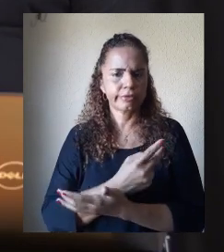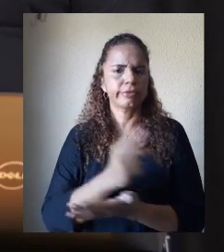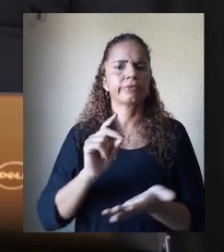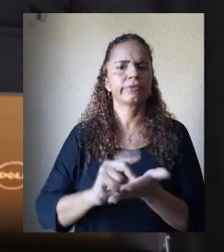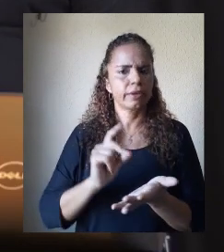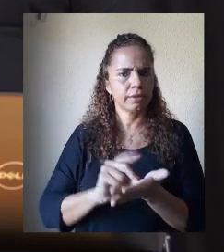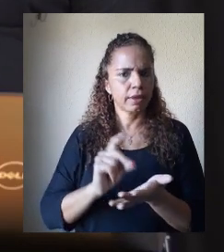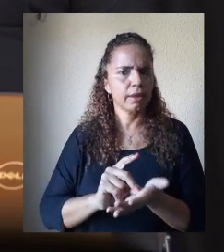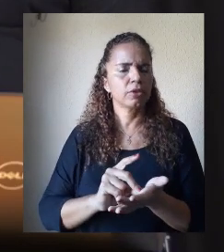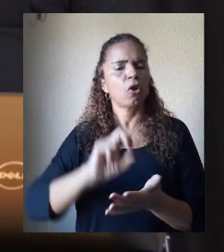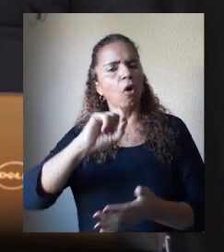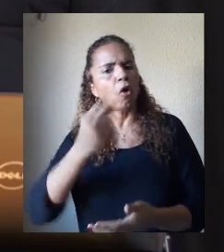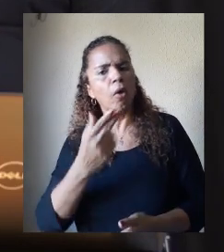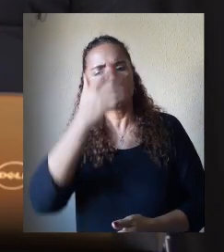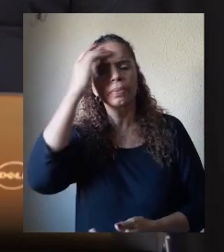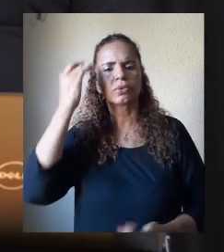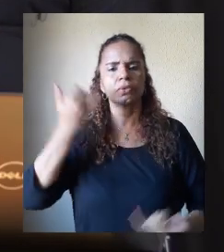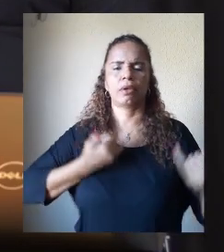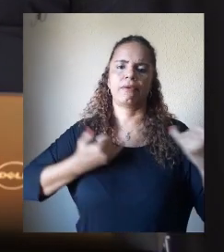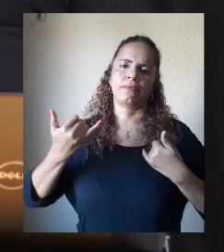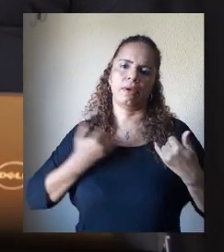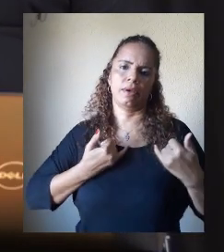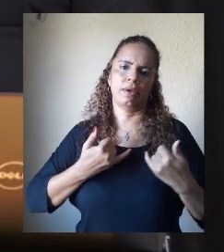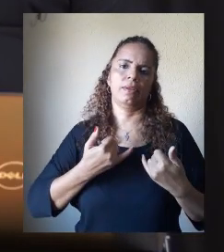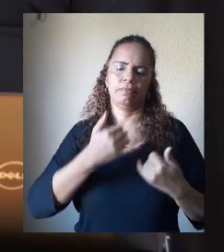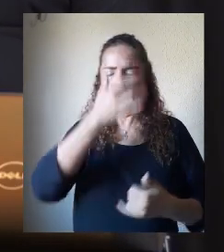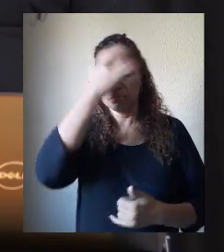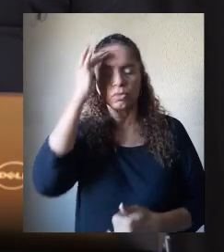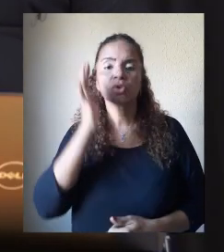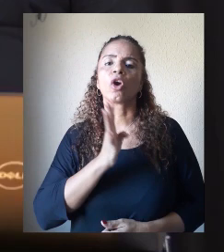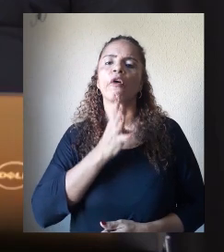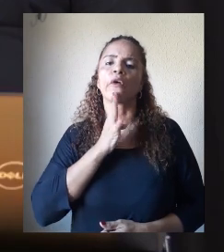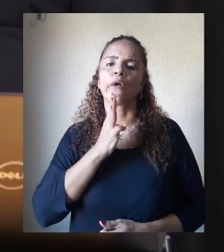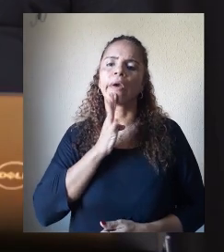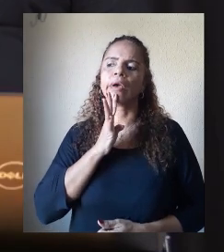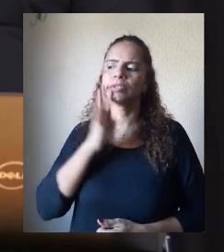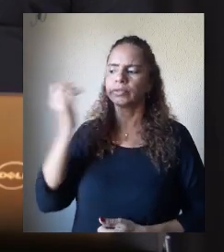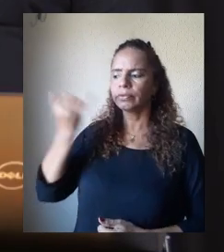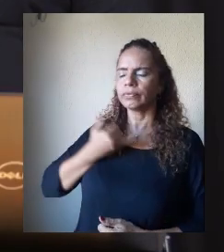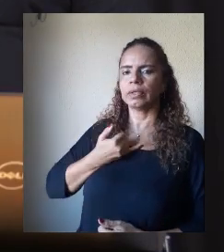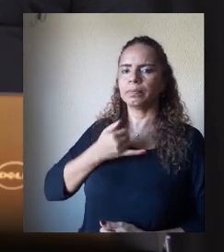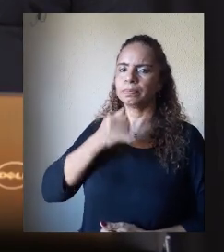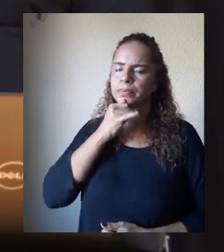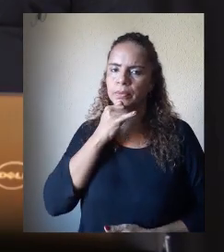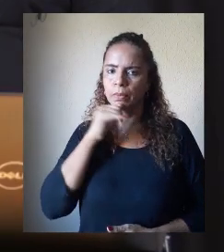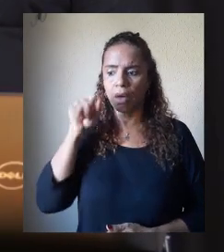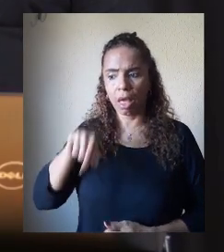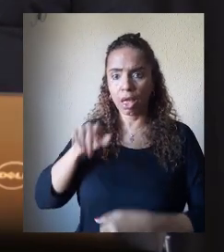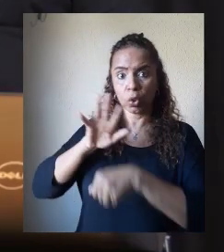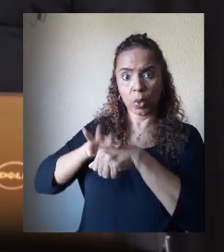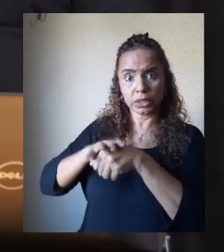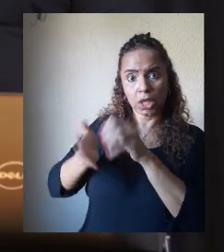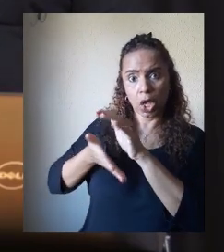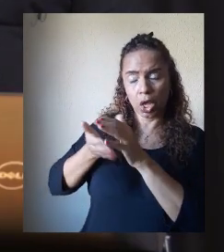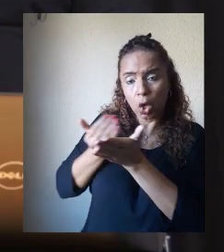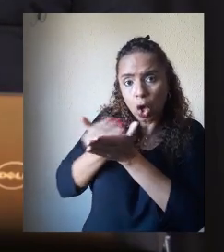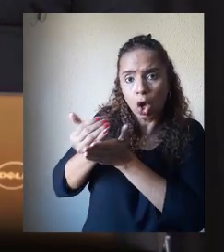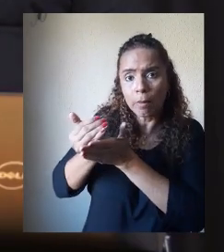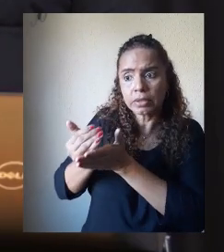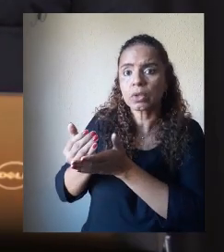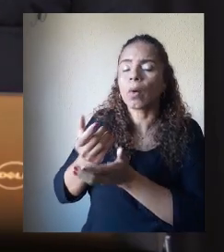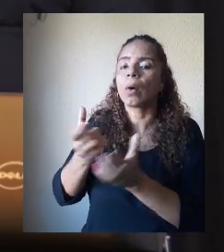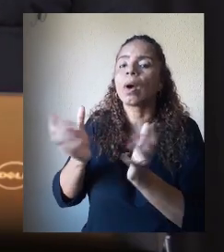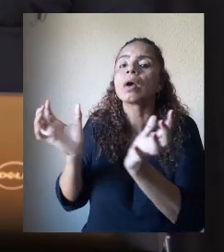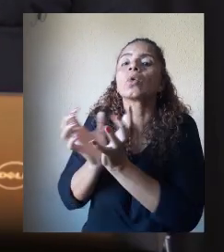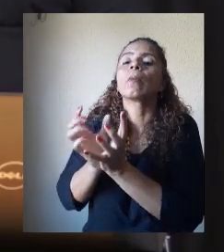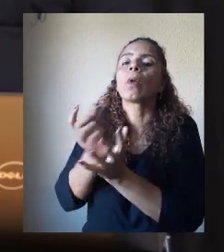acontecer, relatos de pessoas que eu conheço. A doença que começou pela elite, pessoas que viajam ao exterior,